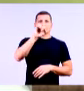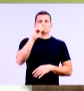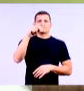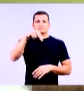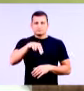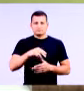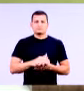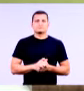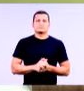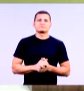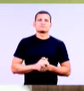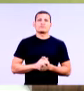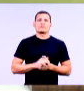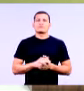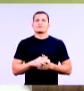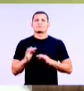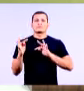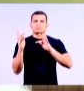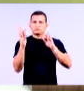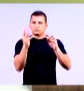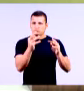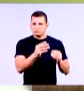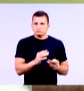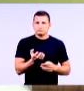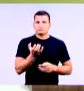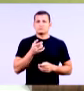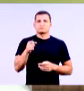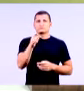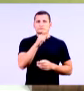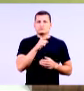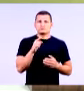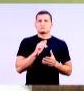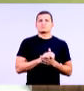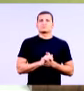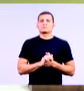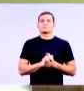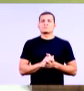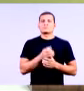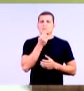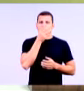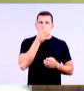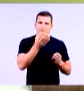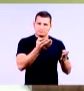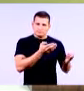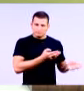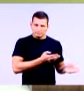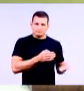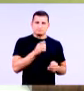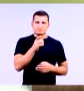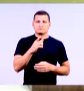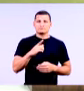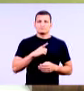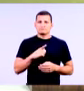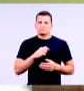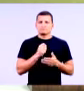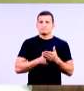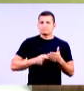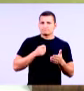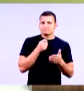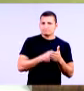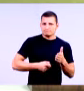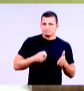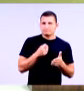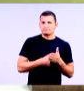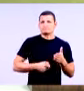polos, vocês estudantes que estão buscando se capacitar, eu deixo aqui as minhas boas-vindas a você que está aí nesse processo, nessa luta, e